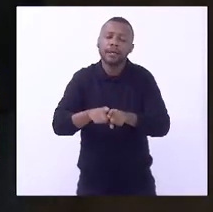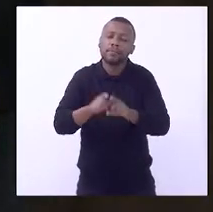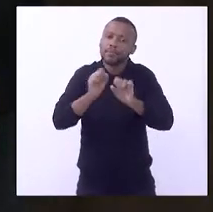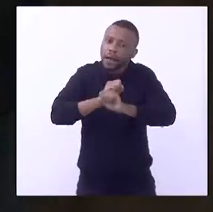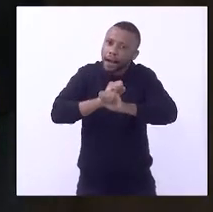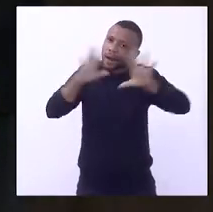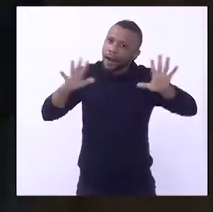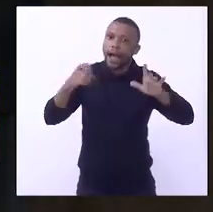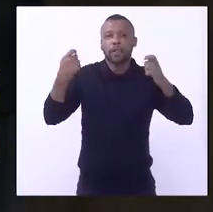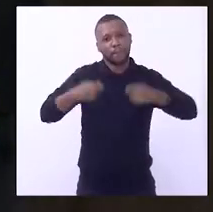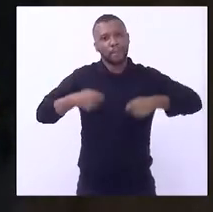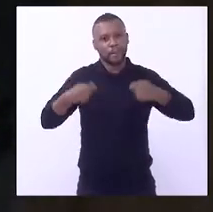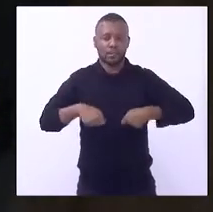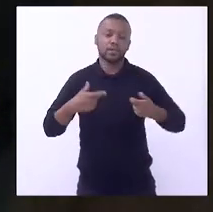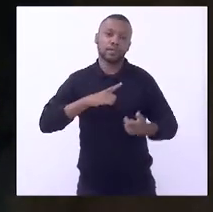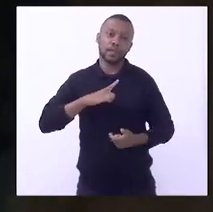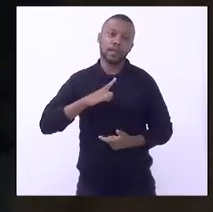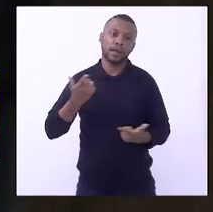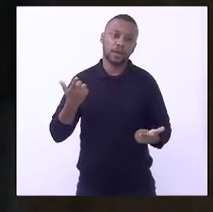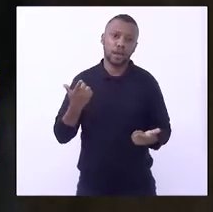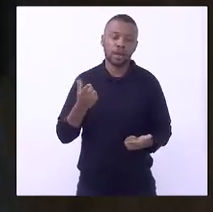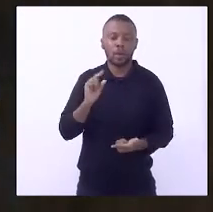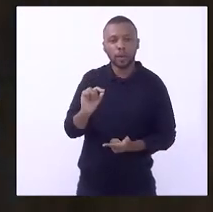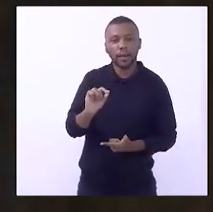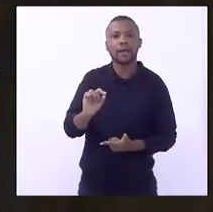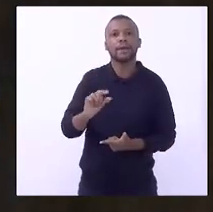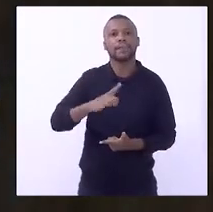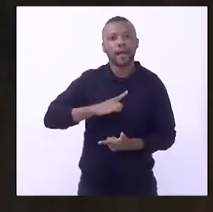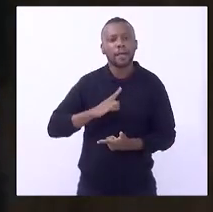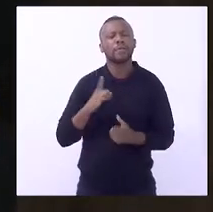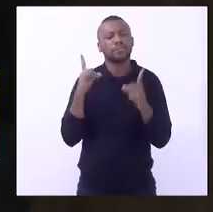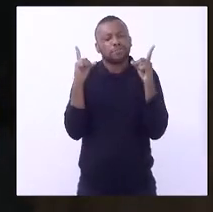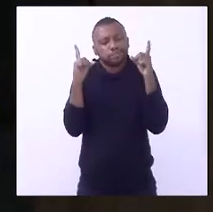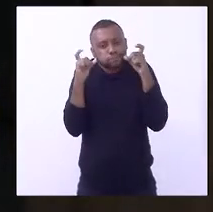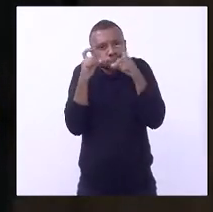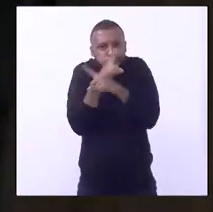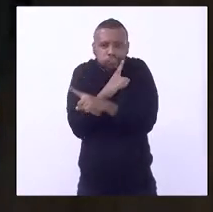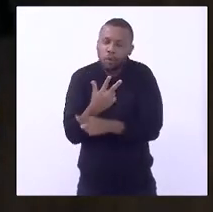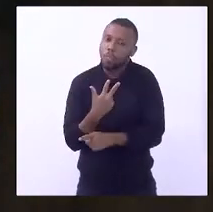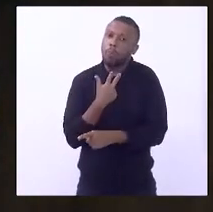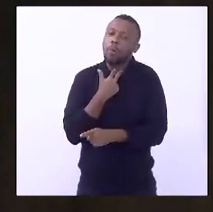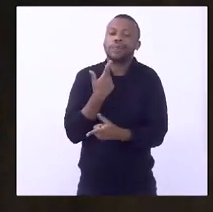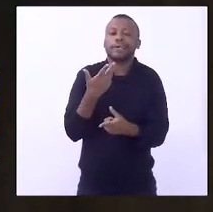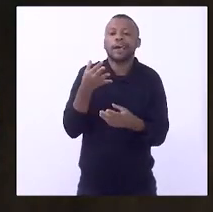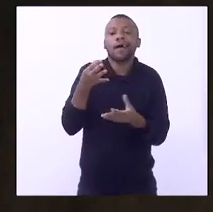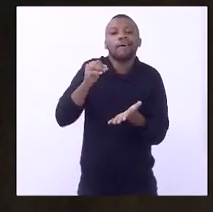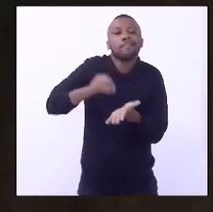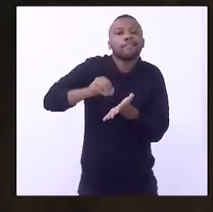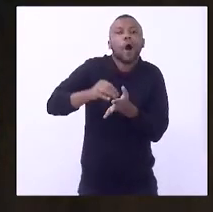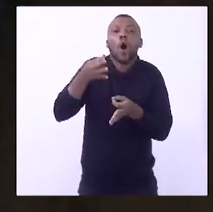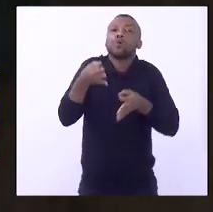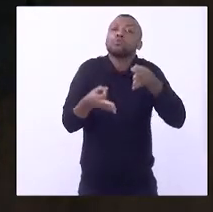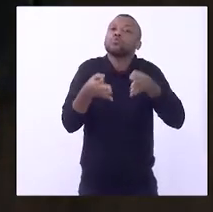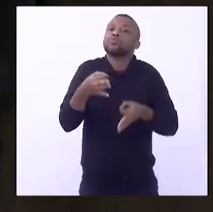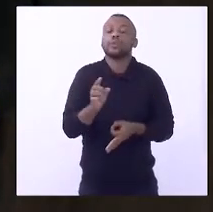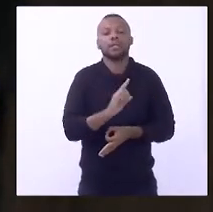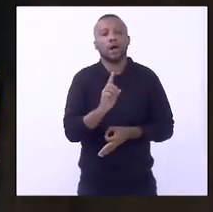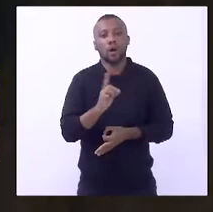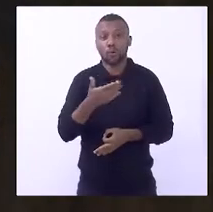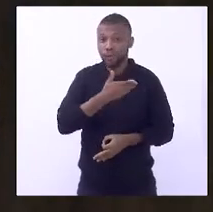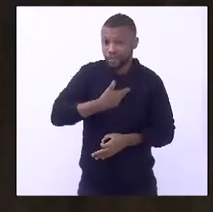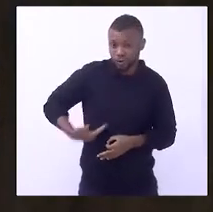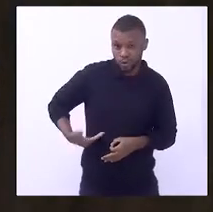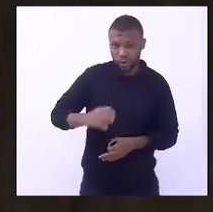que, apesar de muitas dificuldades, eu não posso ser injusto. O governador Cláudio Castro